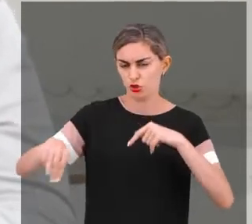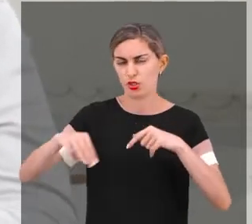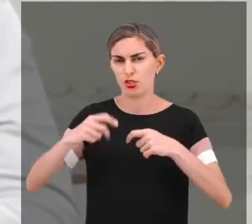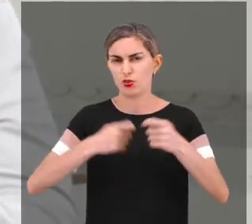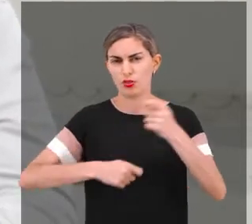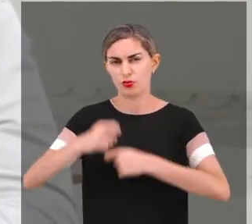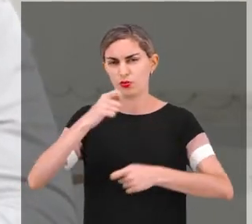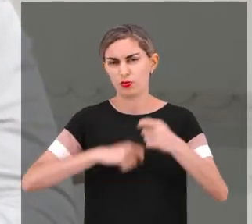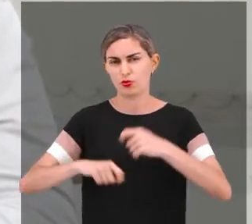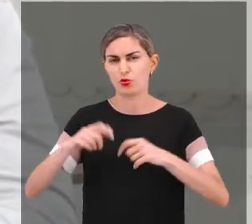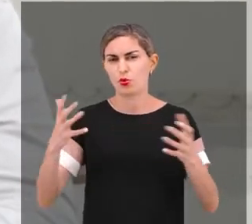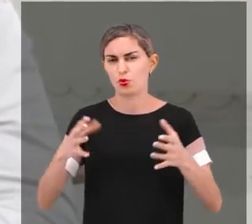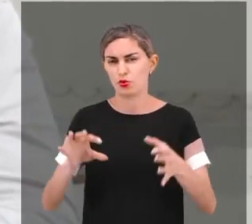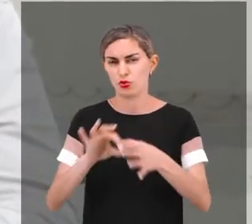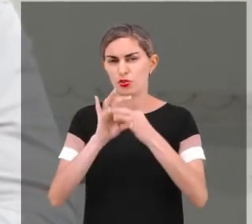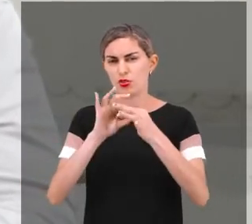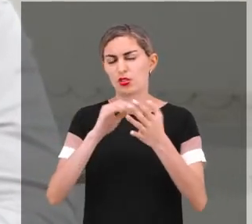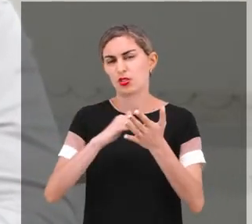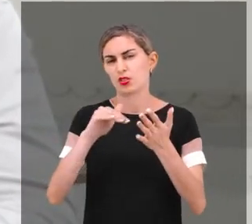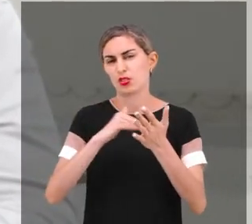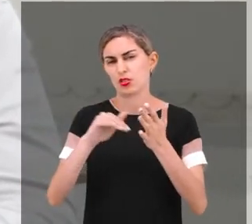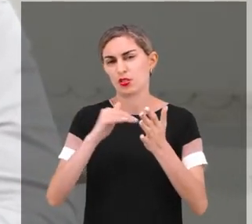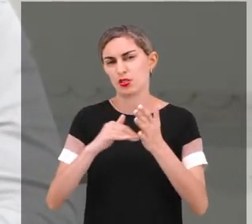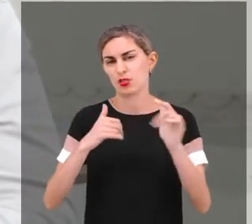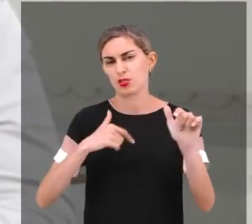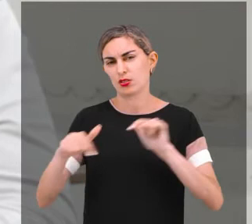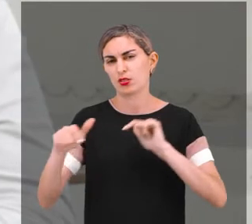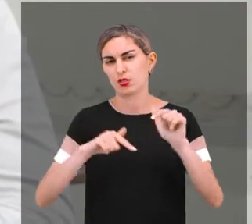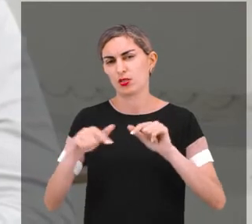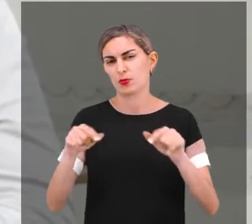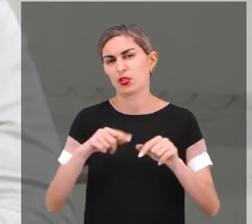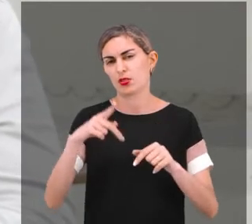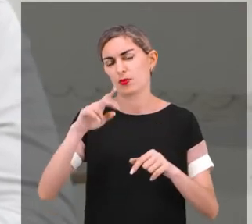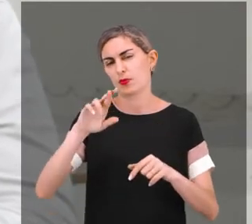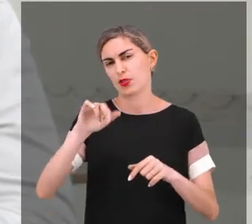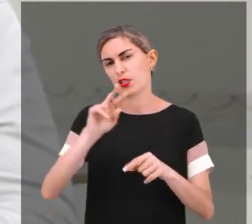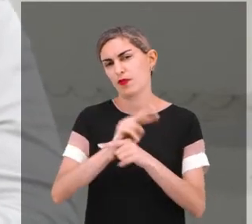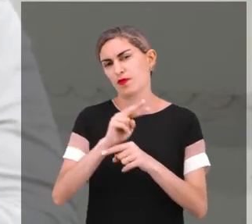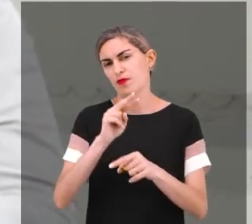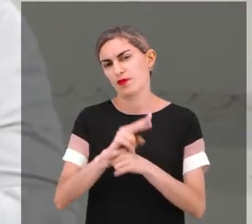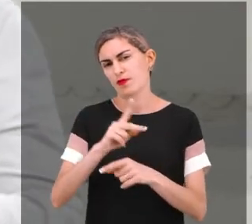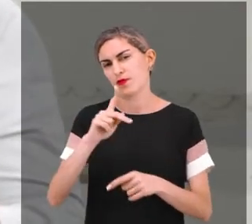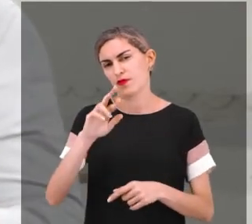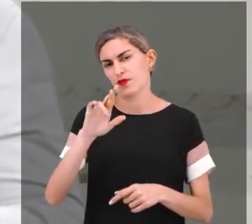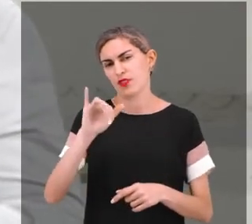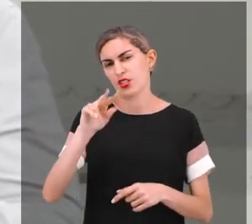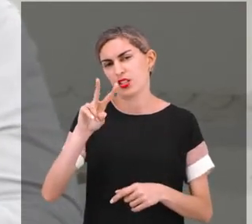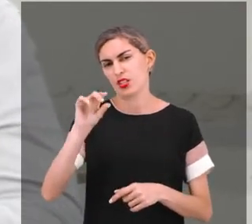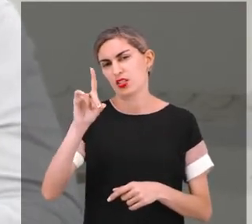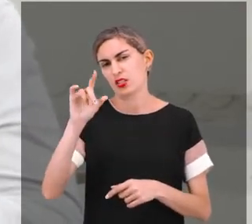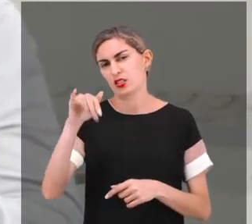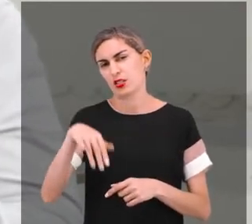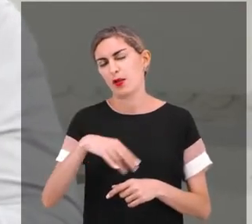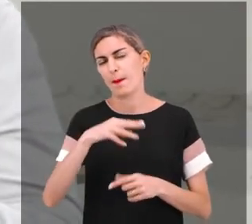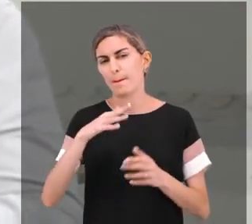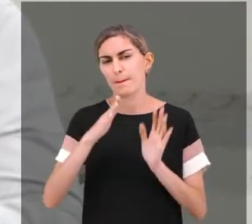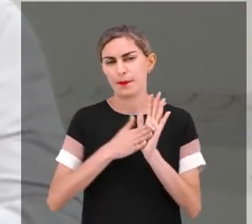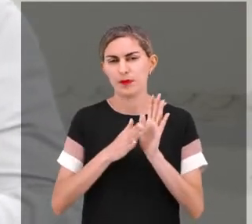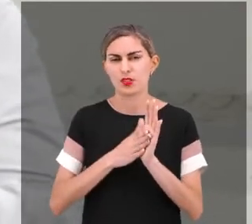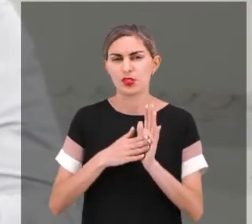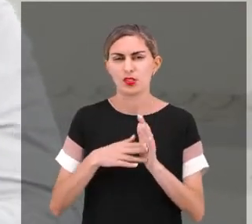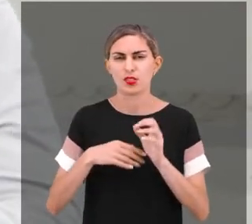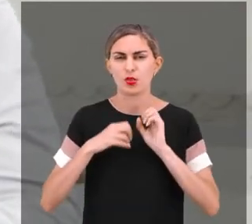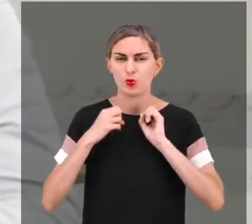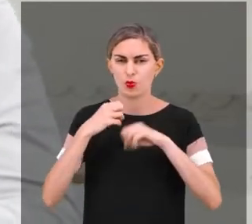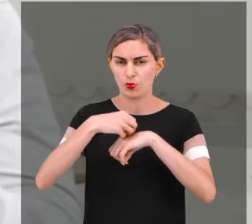nós somos ligados à Secretaria do Trabalho e Previdência, né? Cuja a missão é a produção e